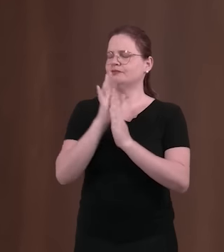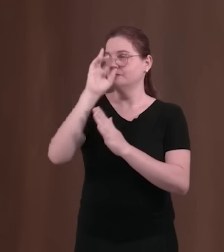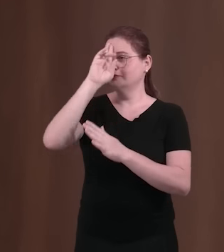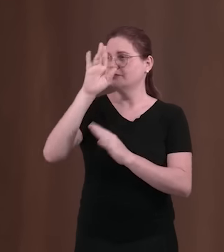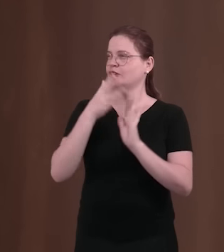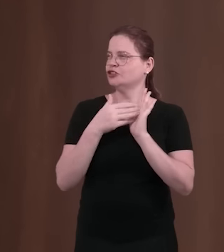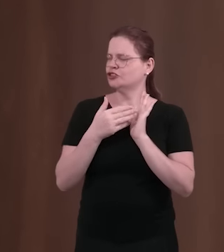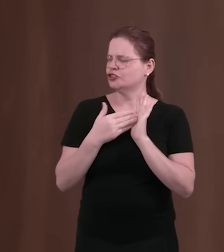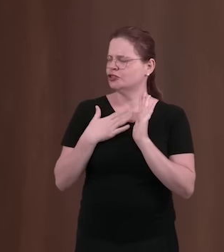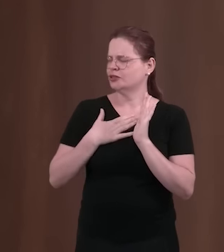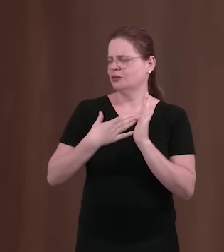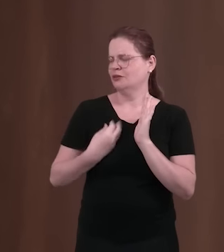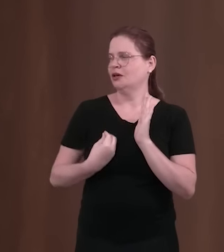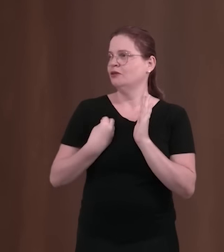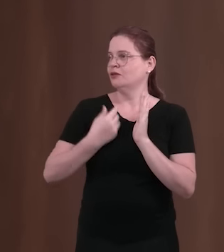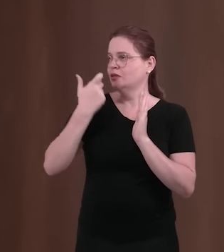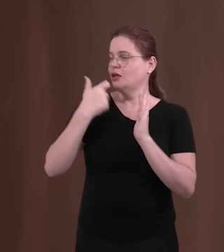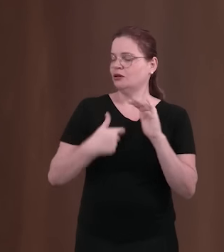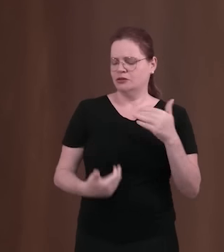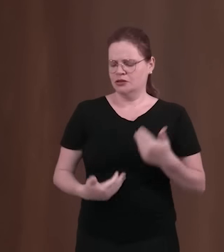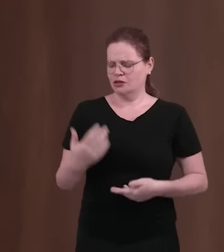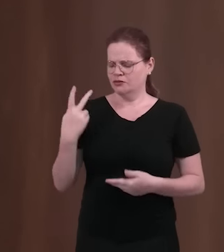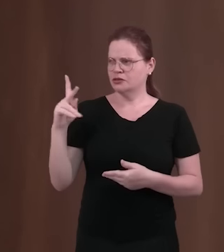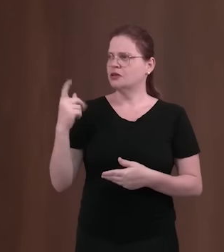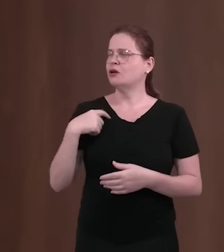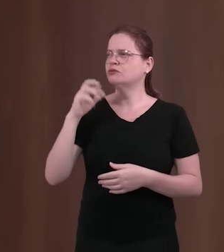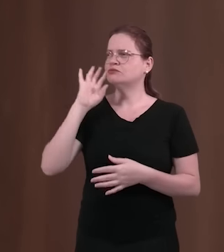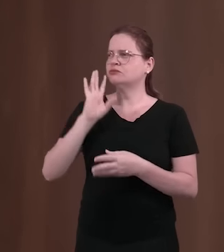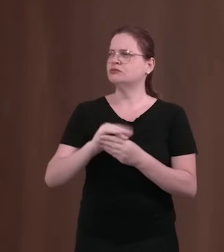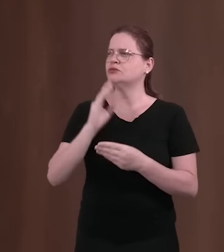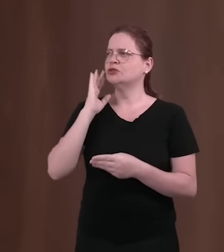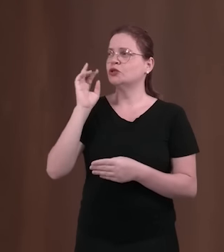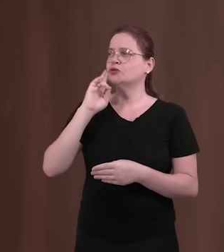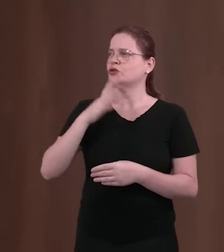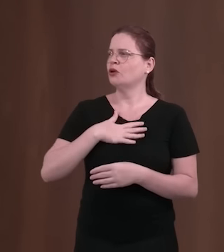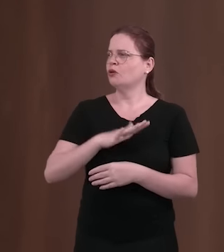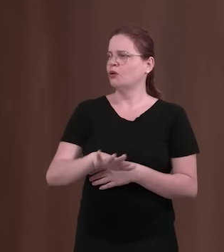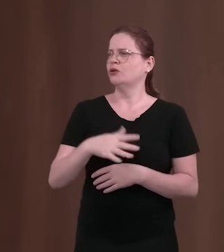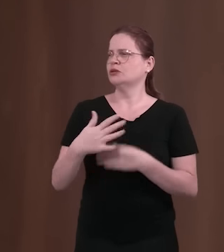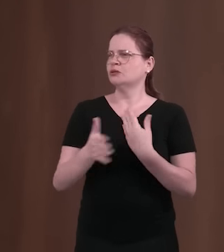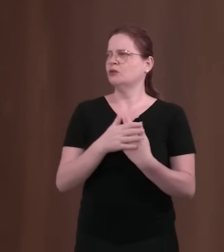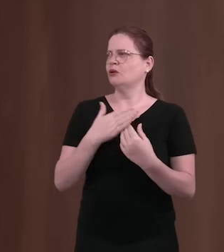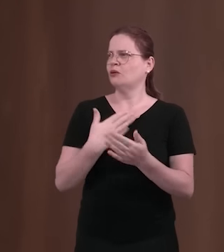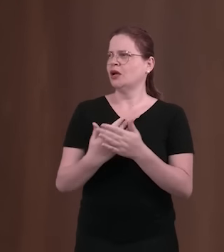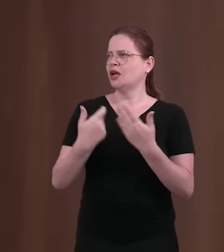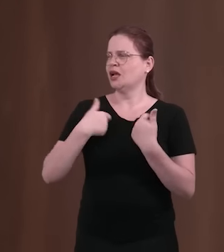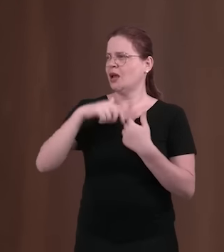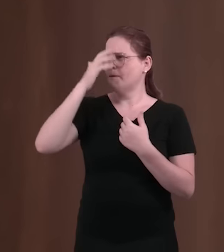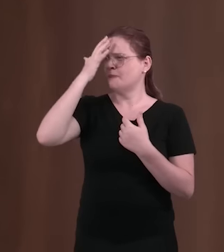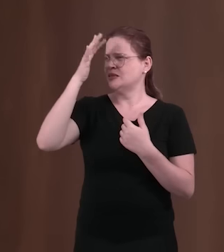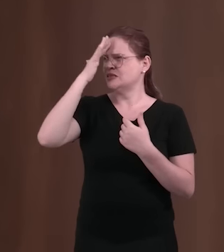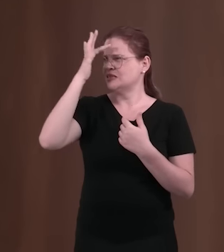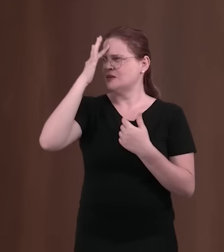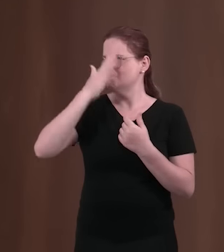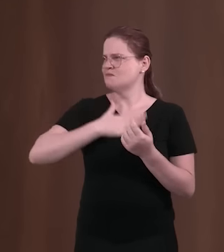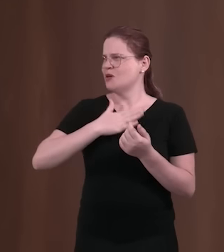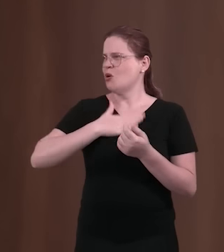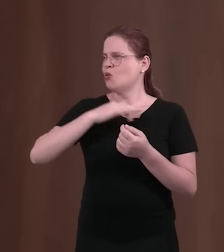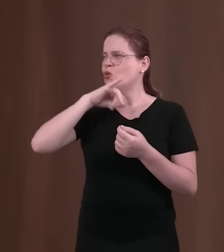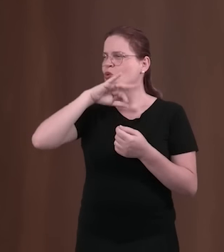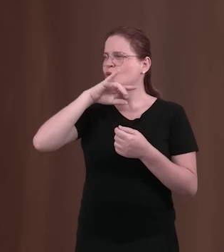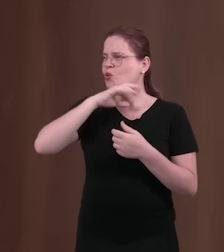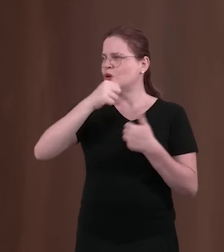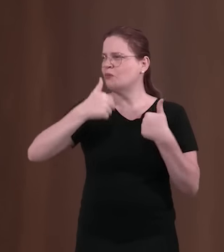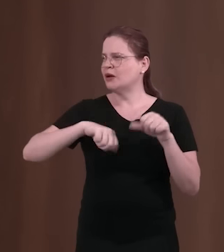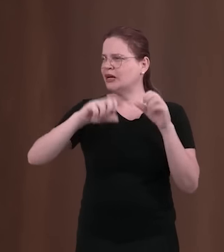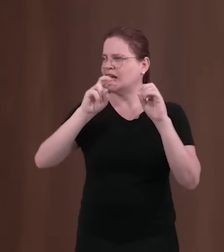Sou teu servo, isso não agrada o Senhor, seja qual for o tipo de pensamento. Qualquer